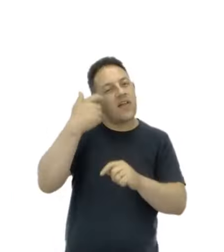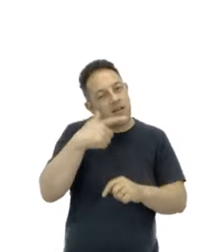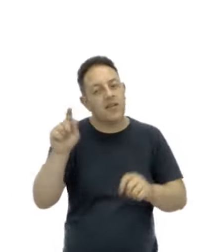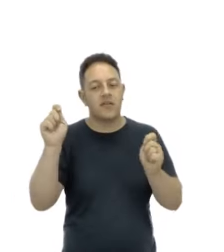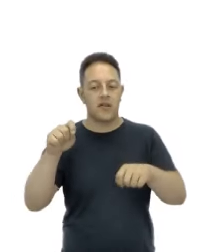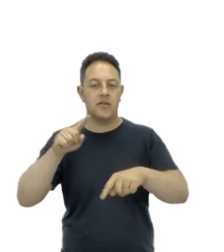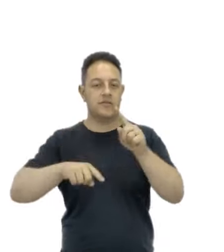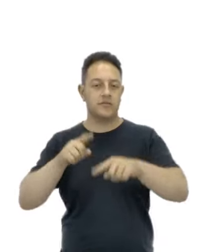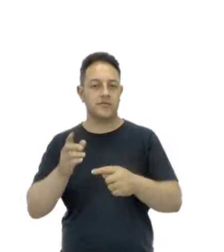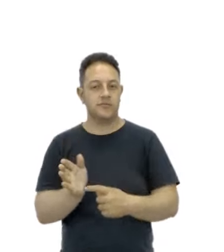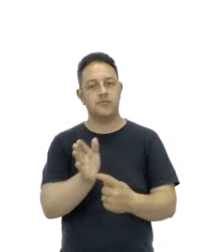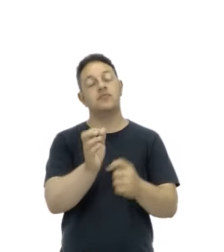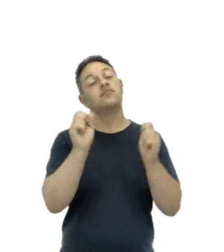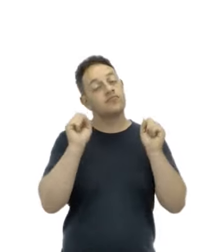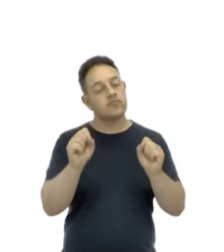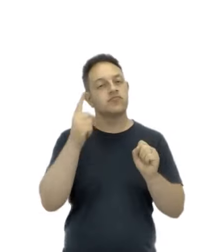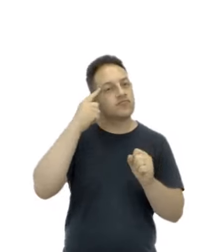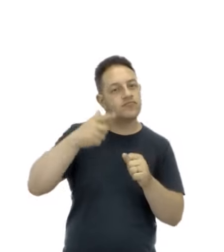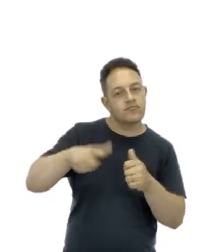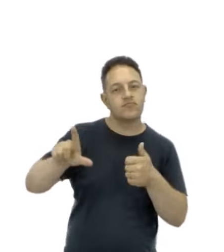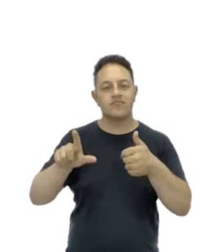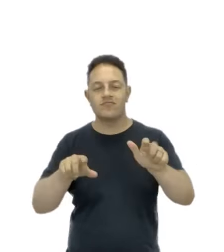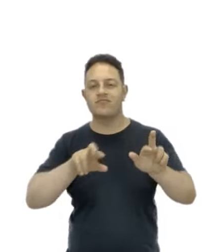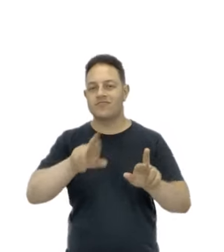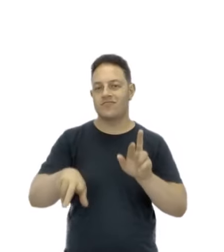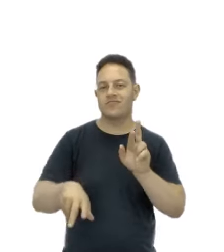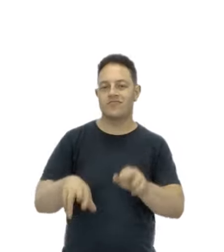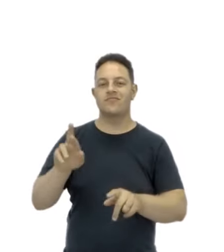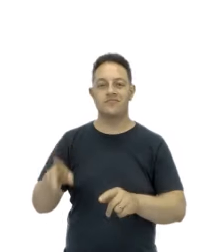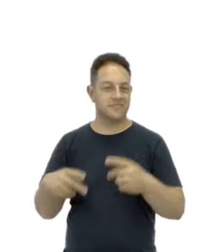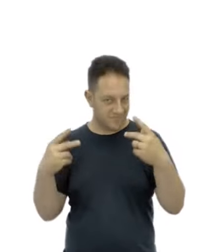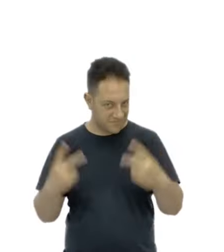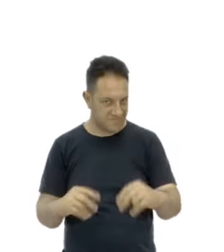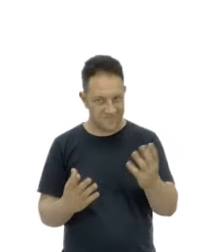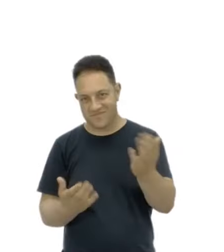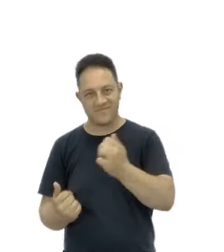Sempre, e que possam aí estar diversificando, né? Então, vamos lá?